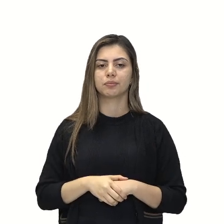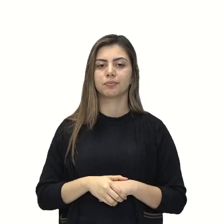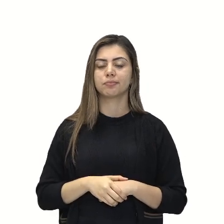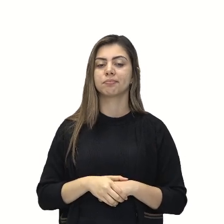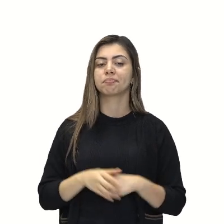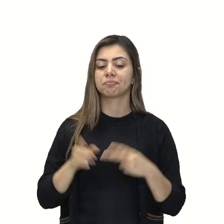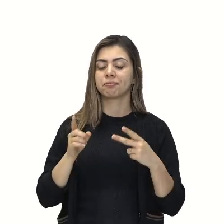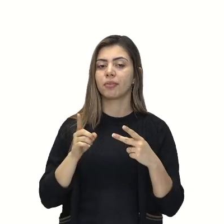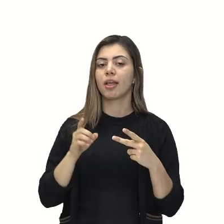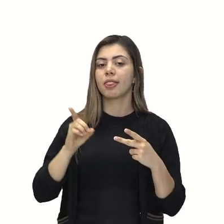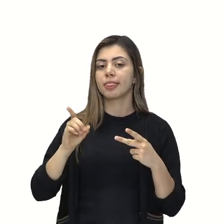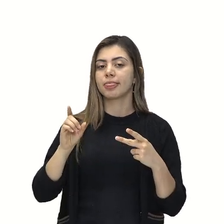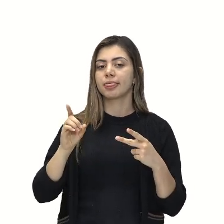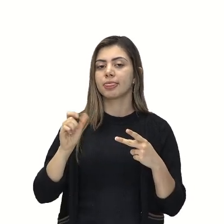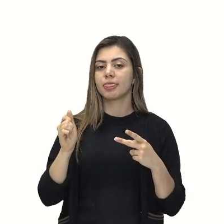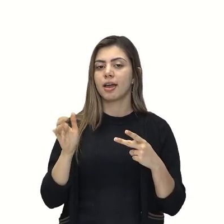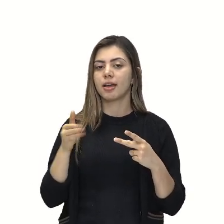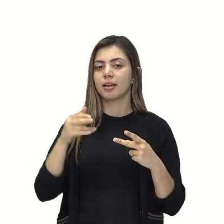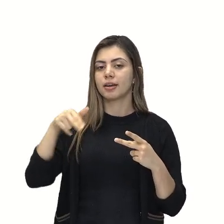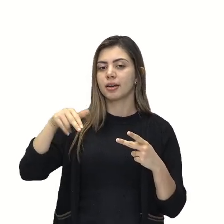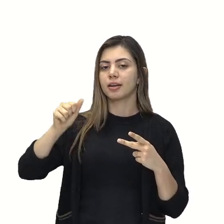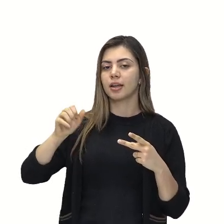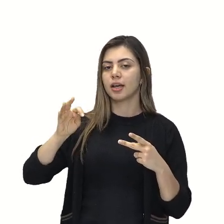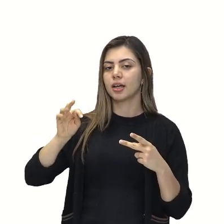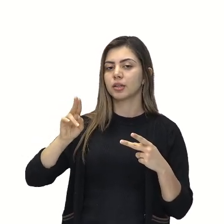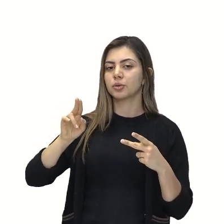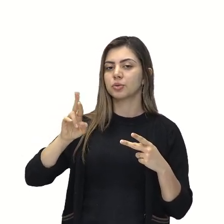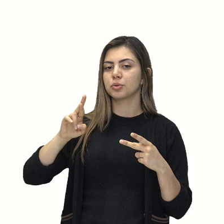da natureza.